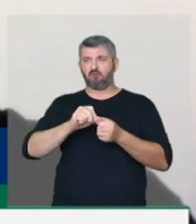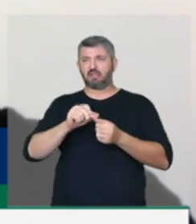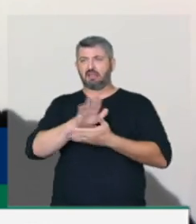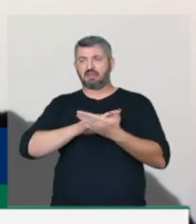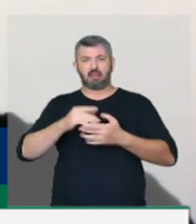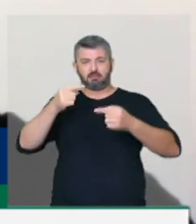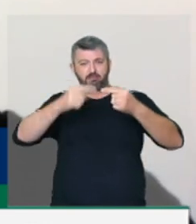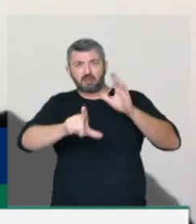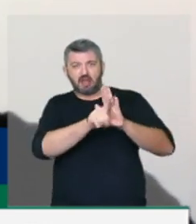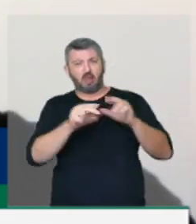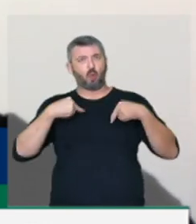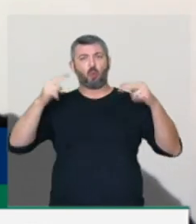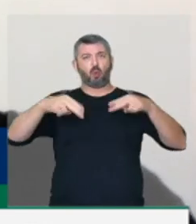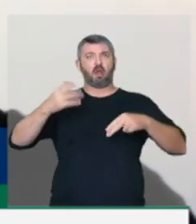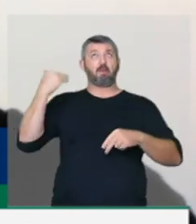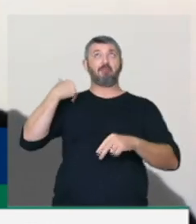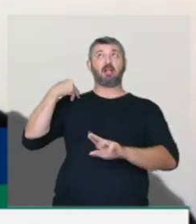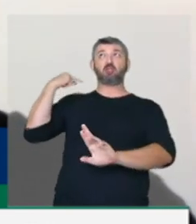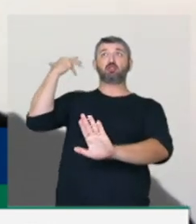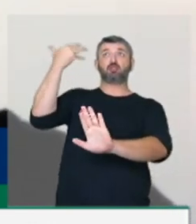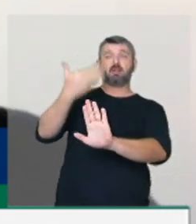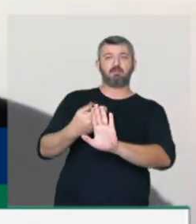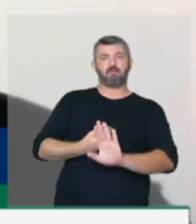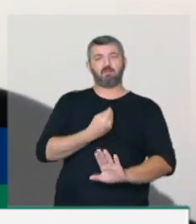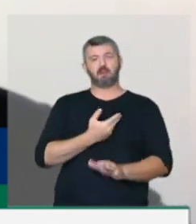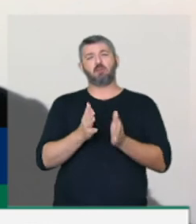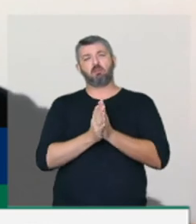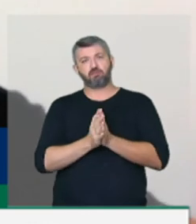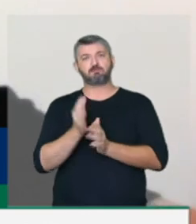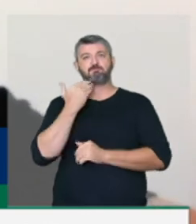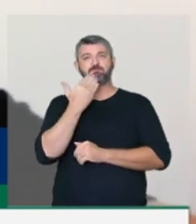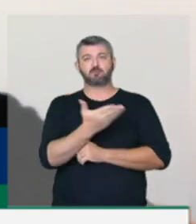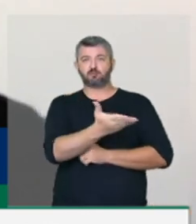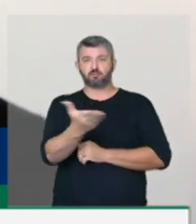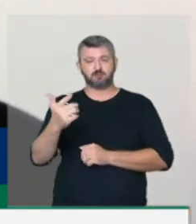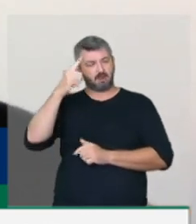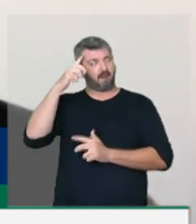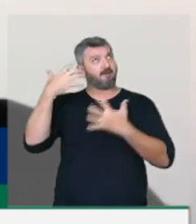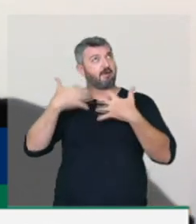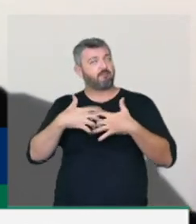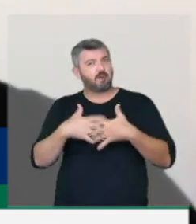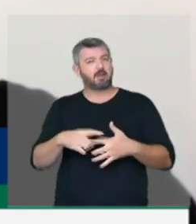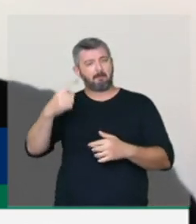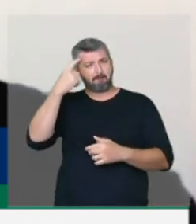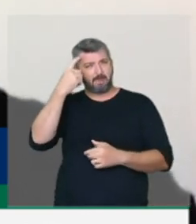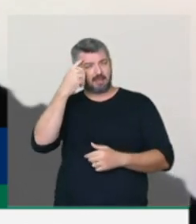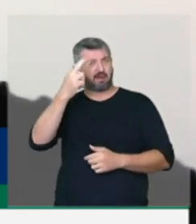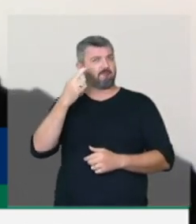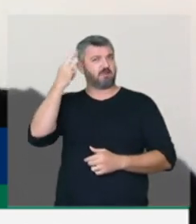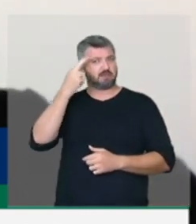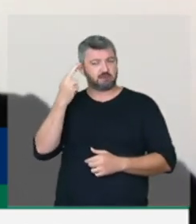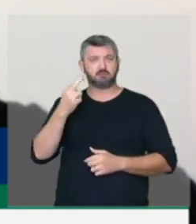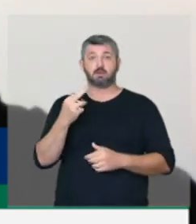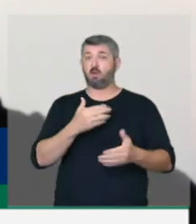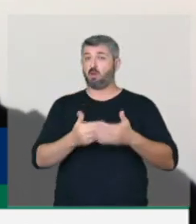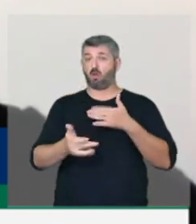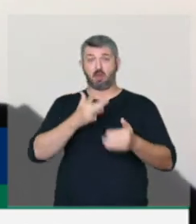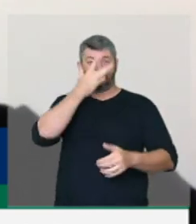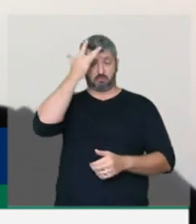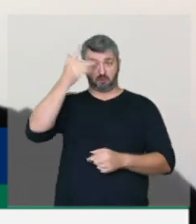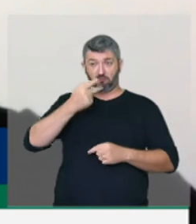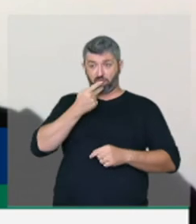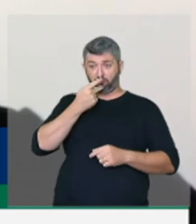de ato ilícito. Portanto, solicito mais uma vez aos pares que reflitam e pensem que qualquer um pode exagerar.